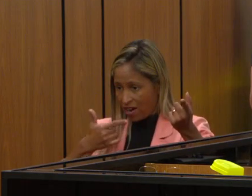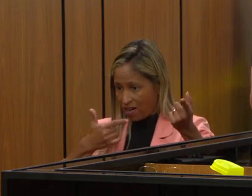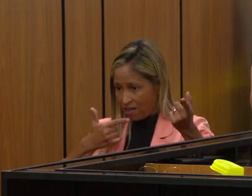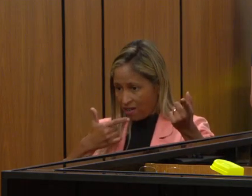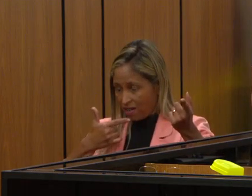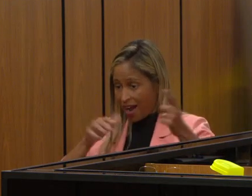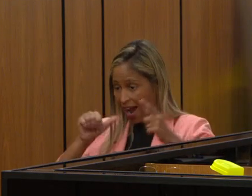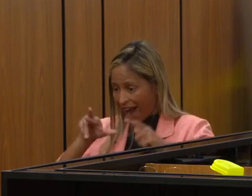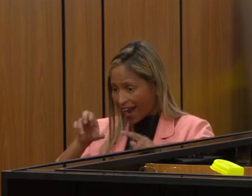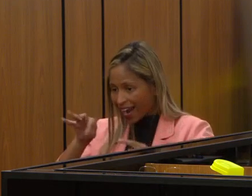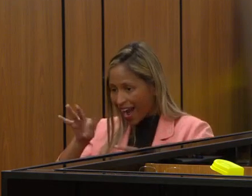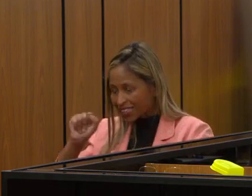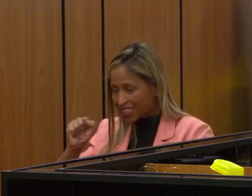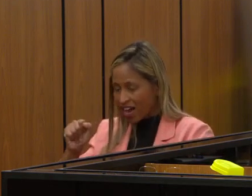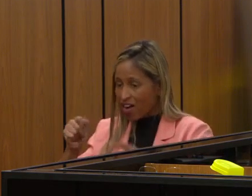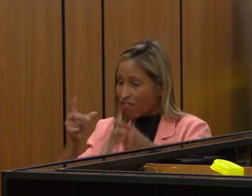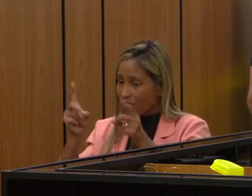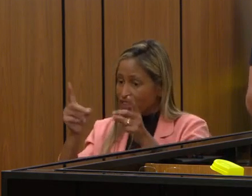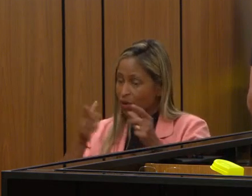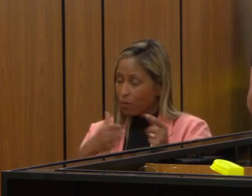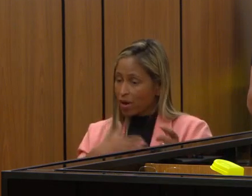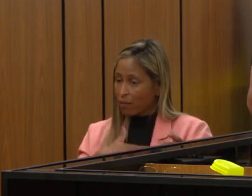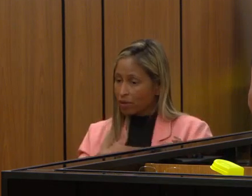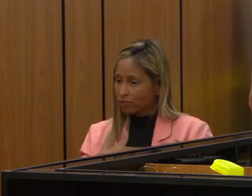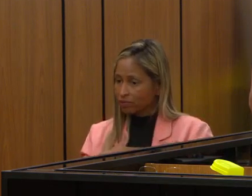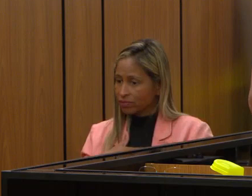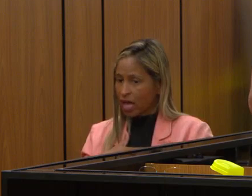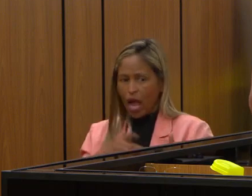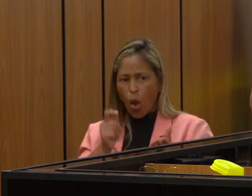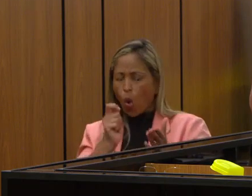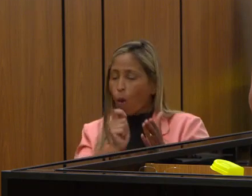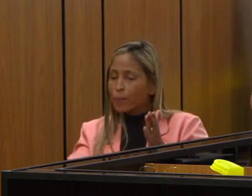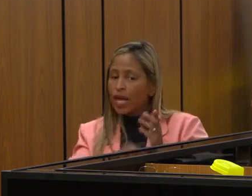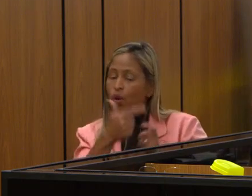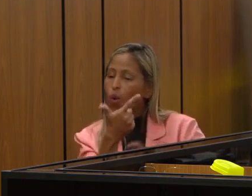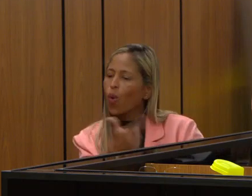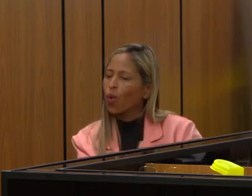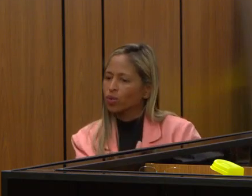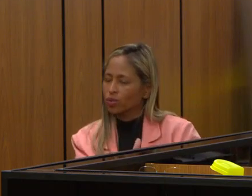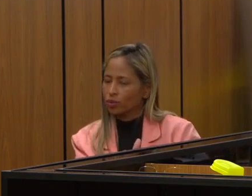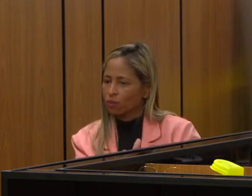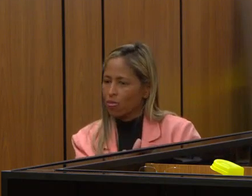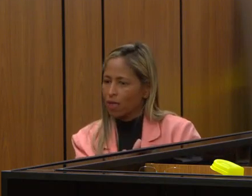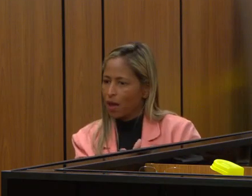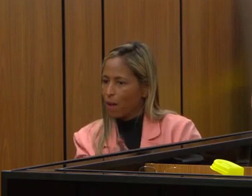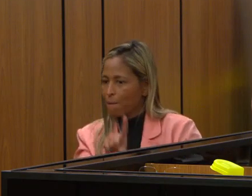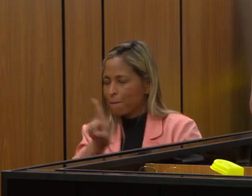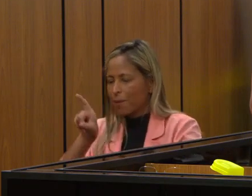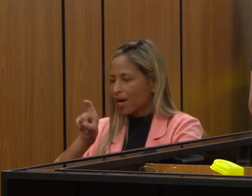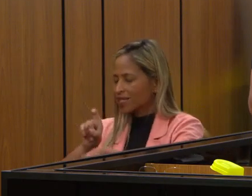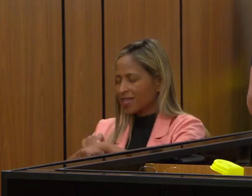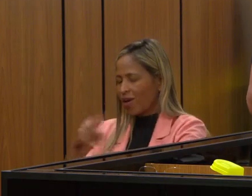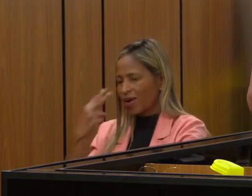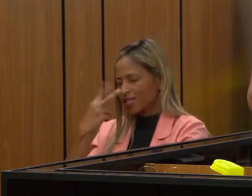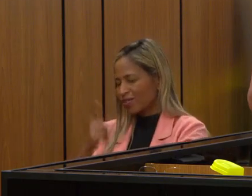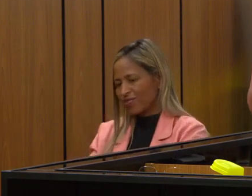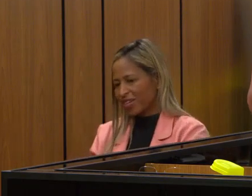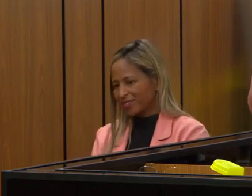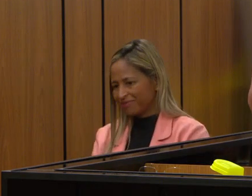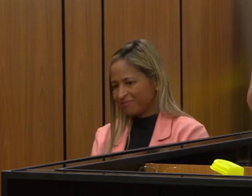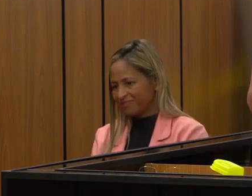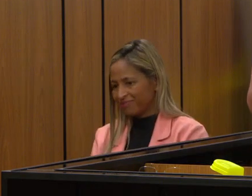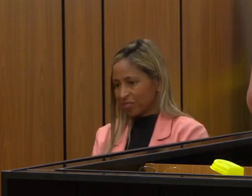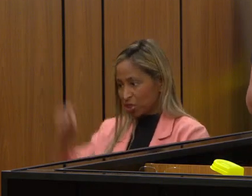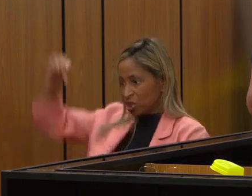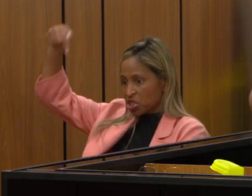dente que a arcata me vendeu só que não foi esse que eu contratei só que a gente não vê eles colocam e